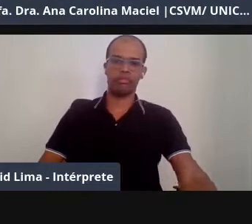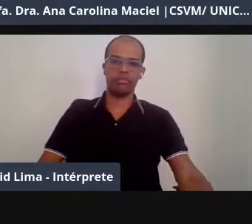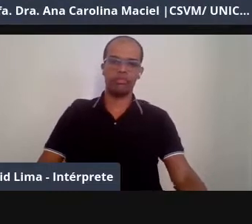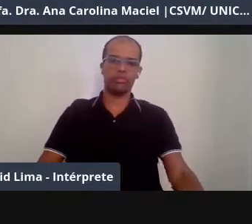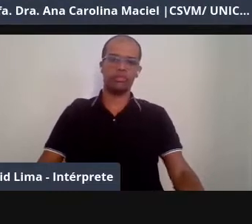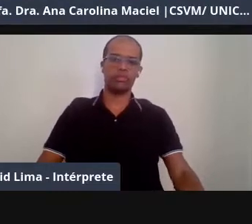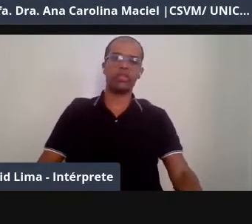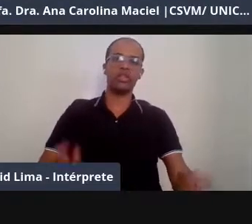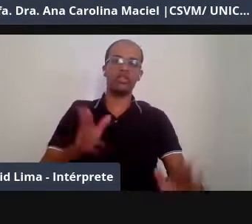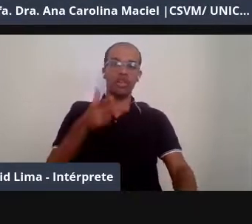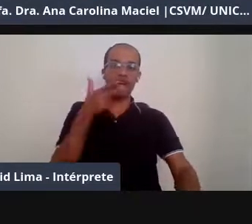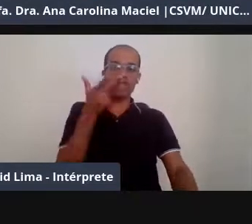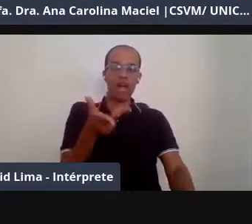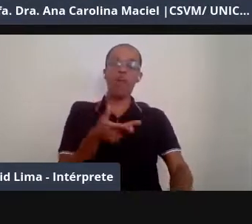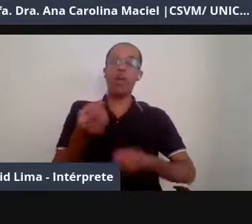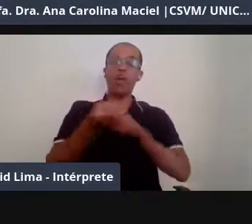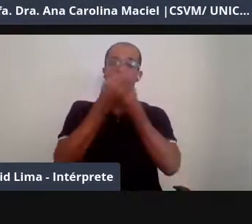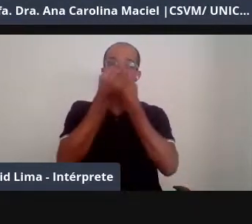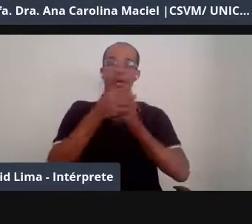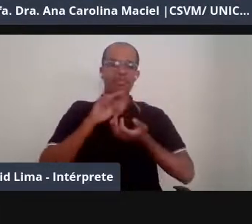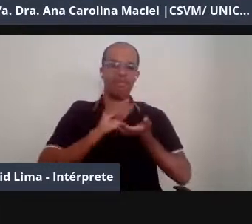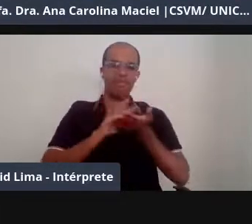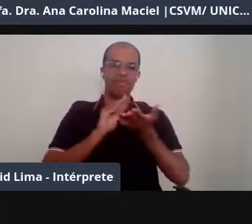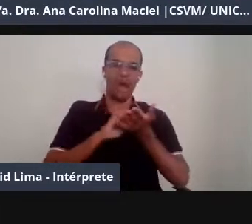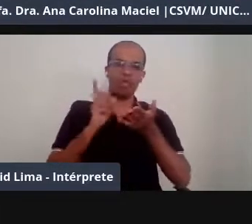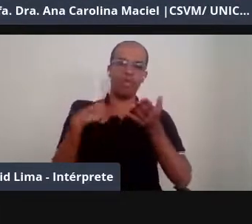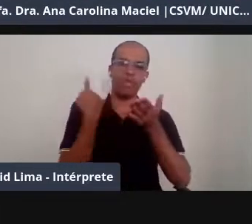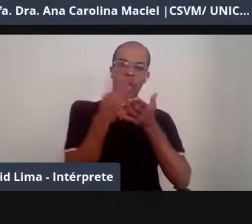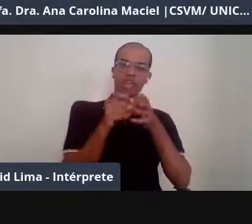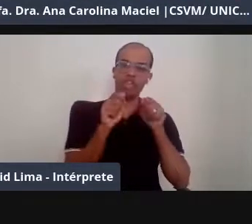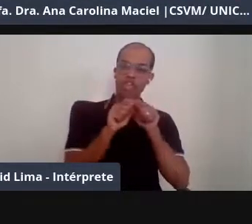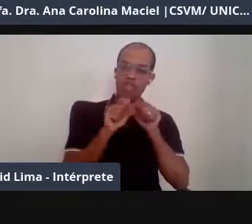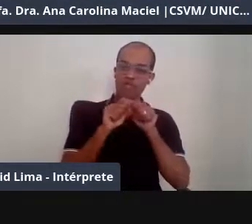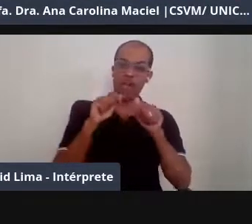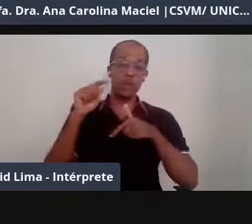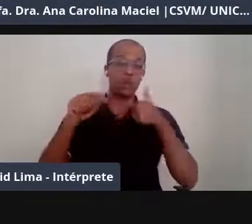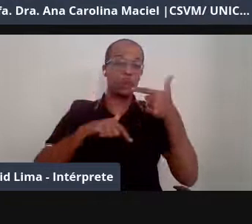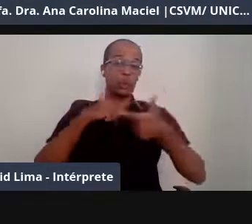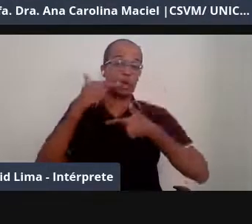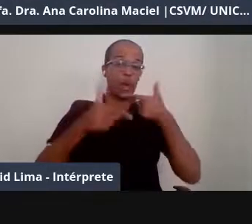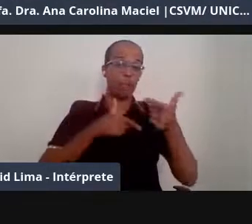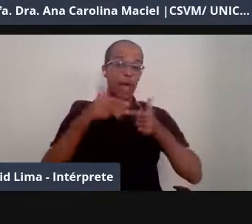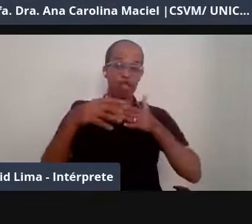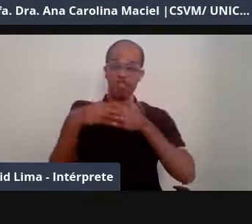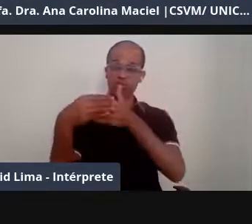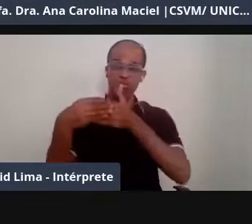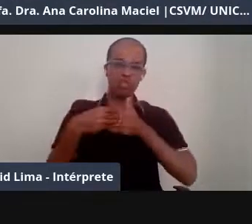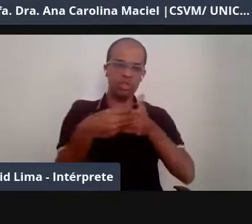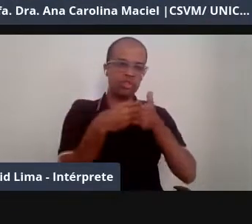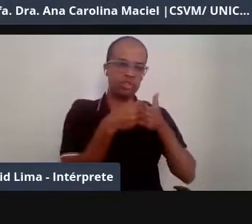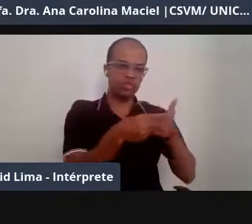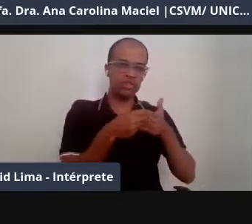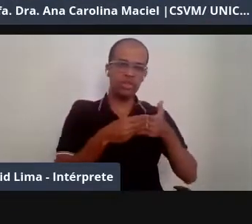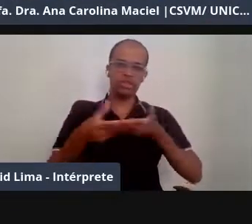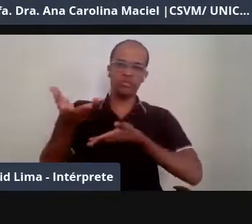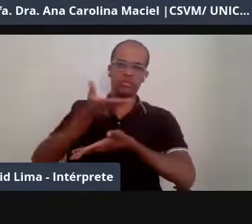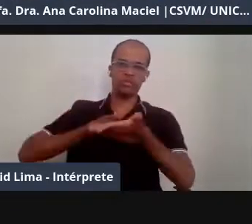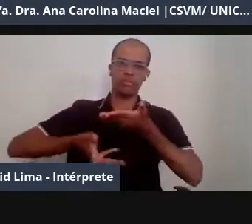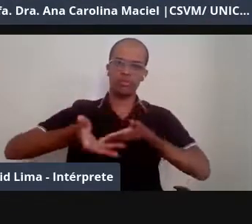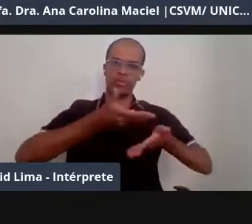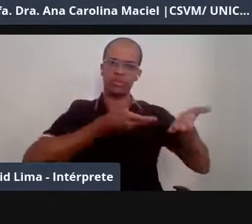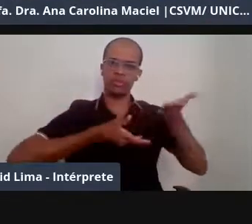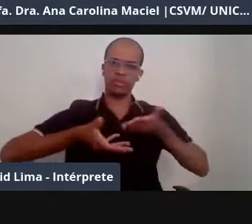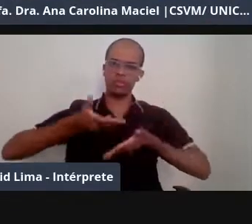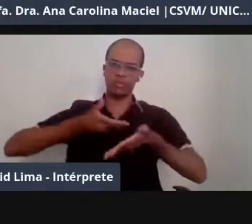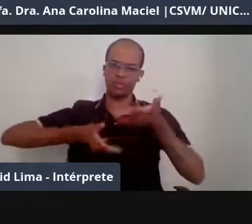falou, de a falta de informação, nós fazemos muito um trabalho de intermediação entre os empregadores, entre